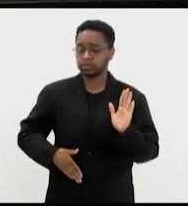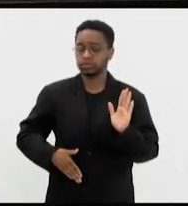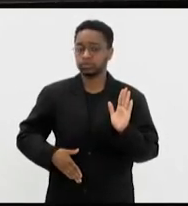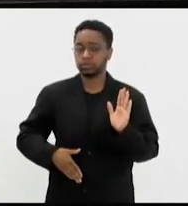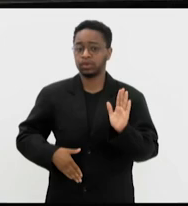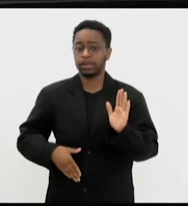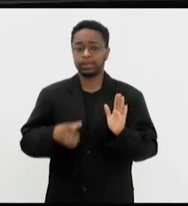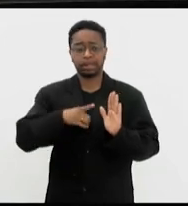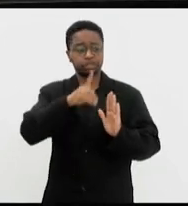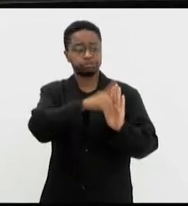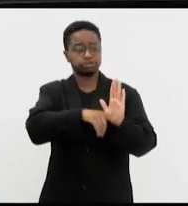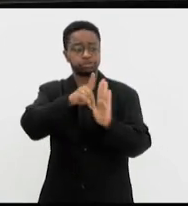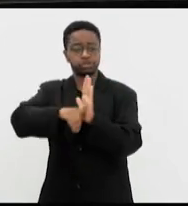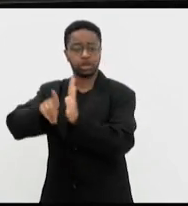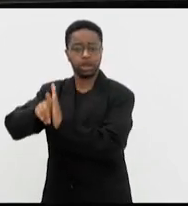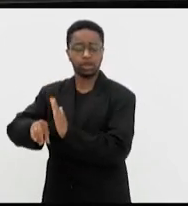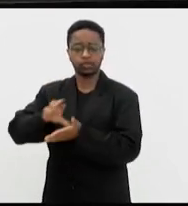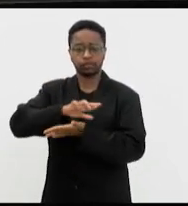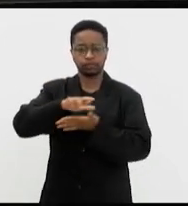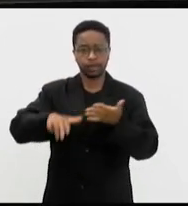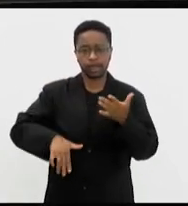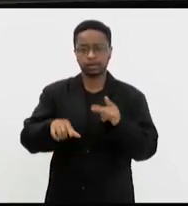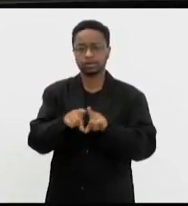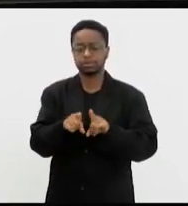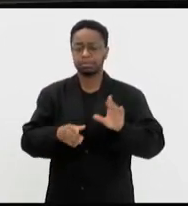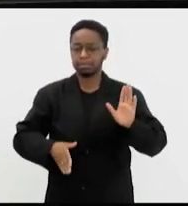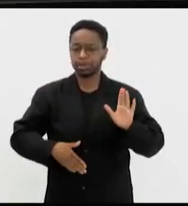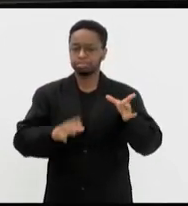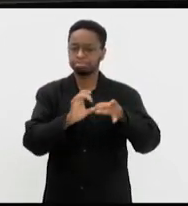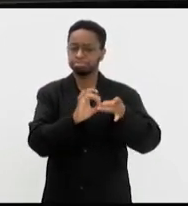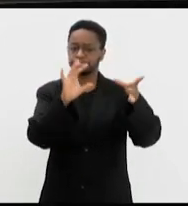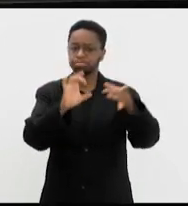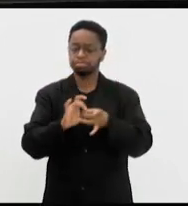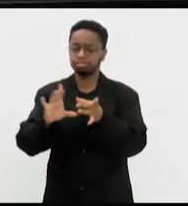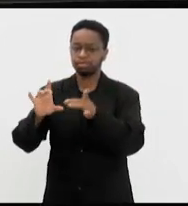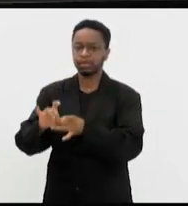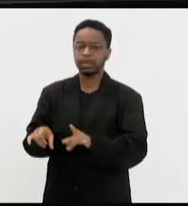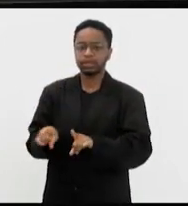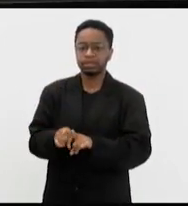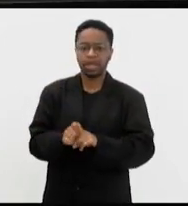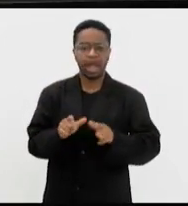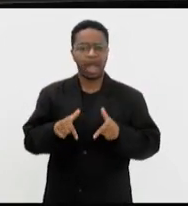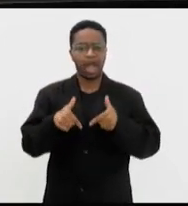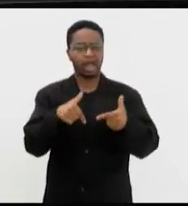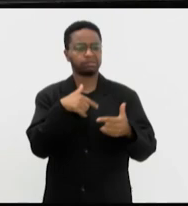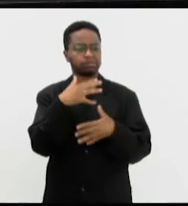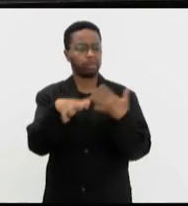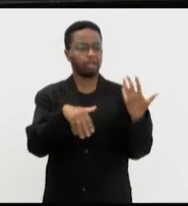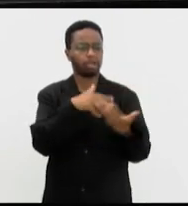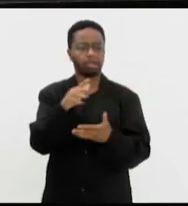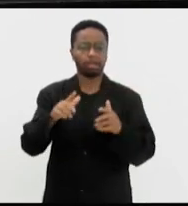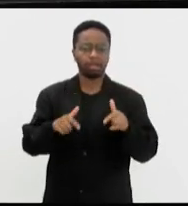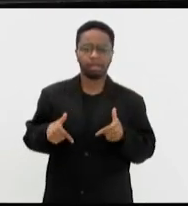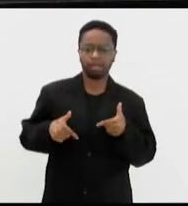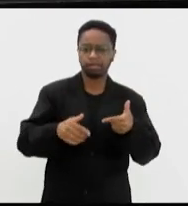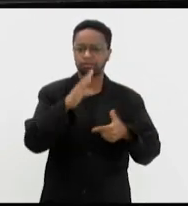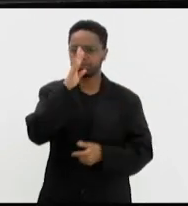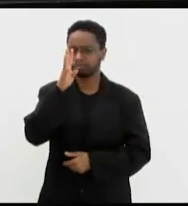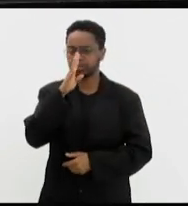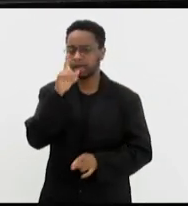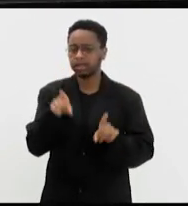de direitos criminosos estão soltos criminosos estão barbarizando criminosos estão